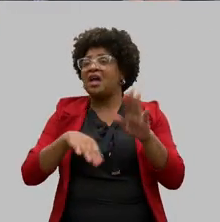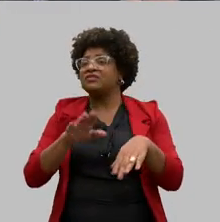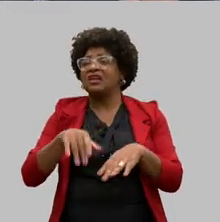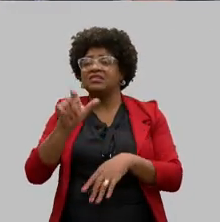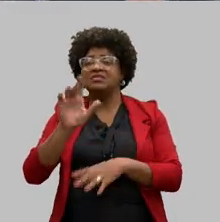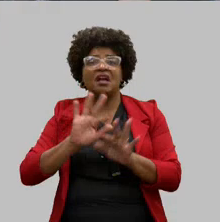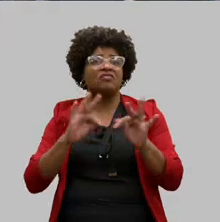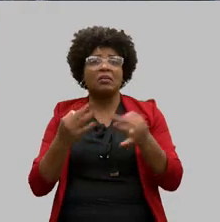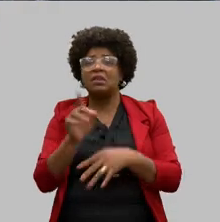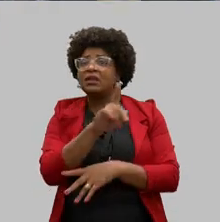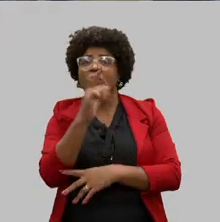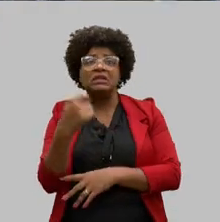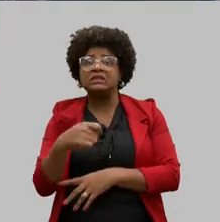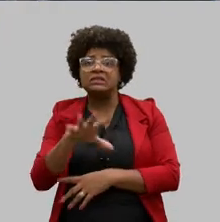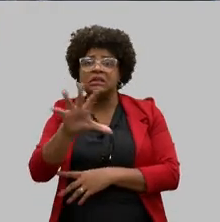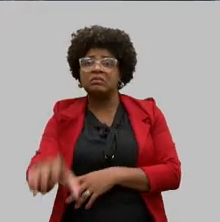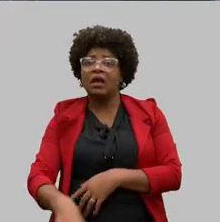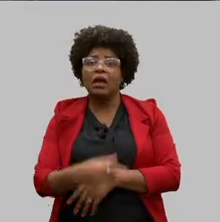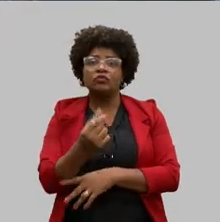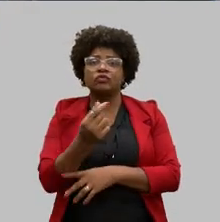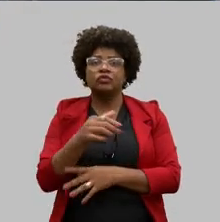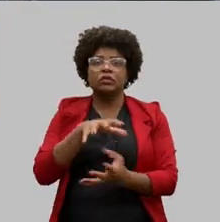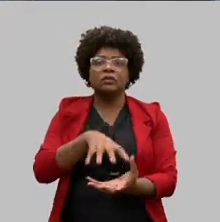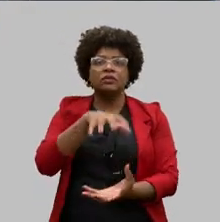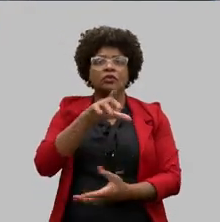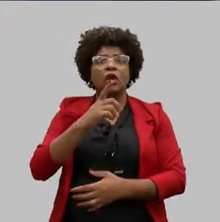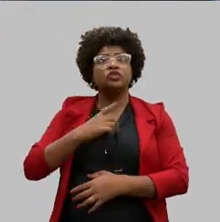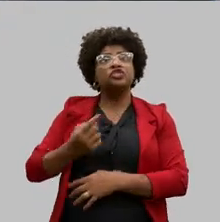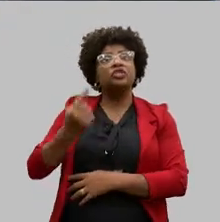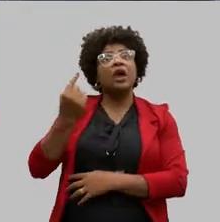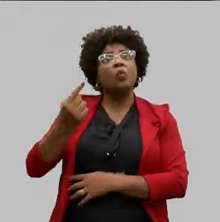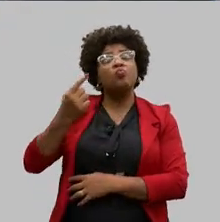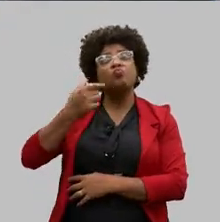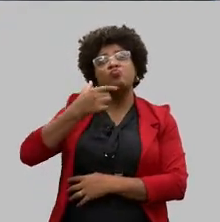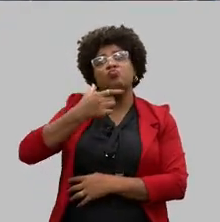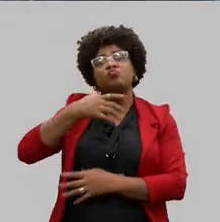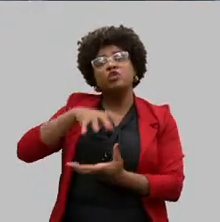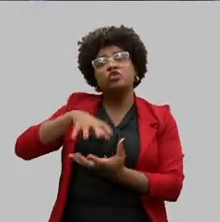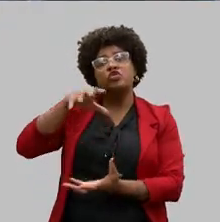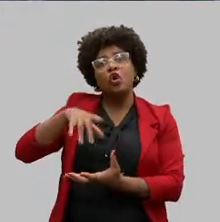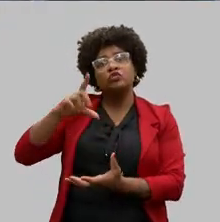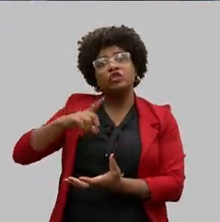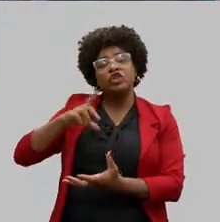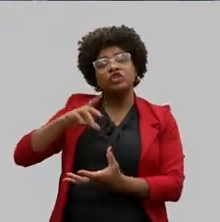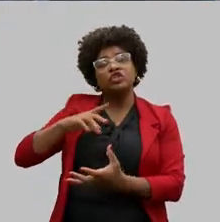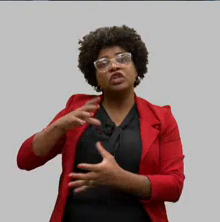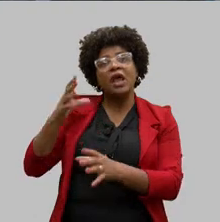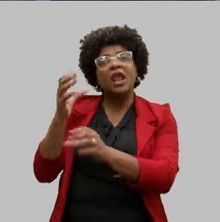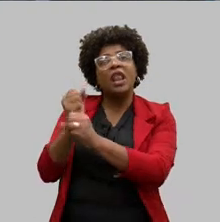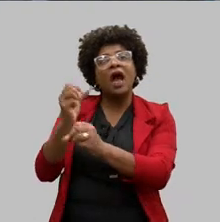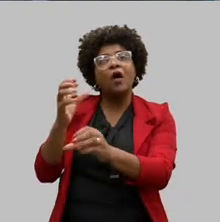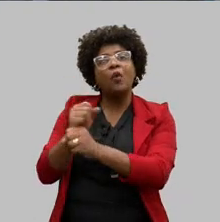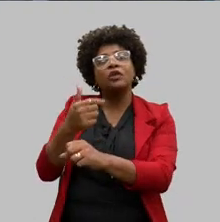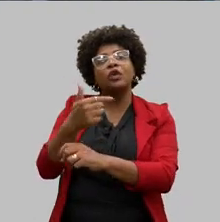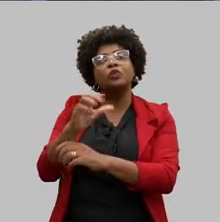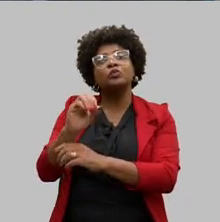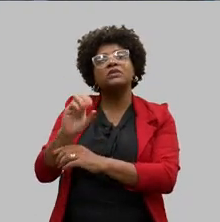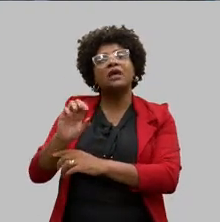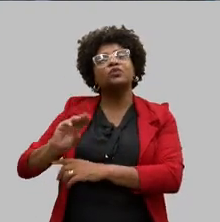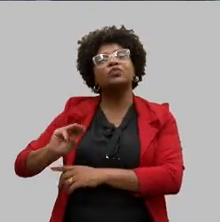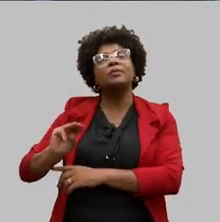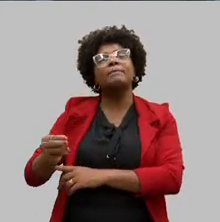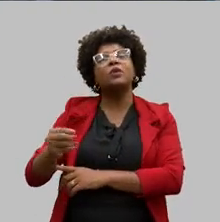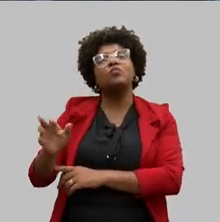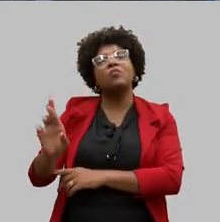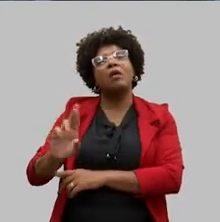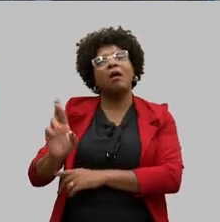condições financeiras tinha um idoso lá com R 200.000 na conta e o que a família queria era só o dinheiro dela dele a